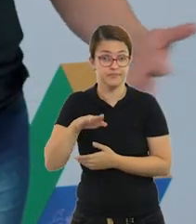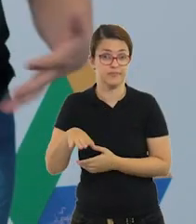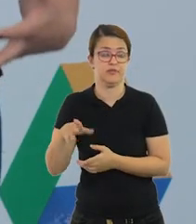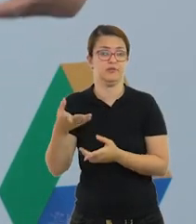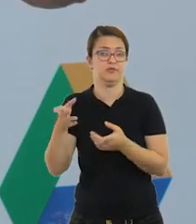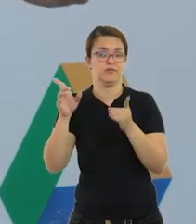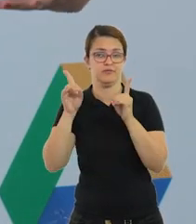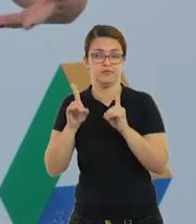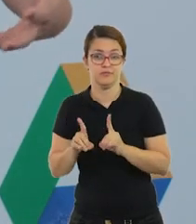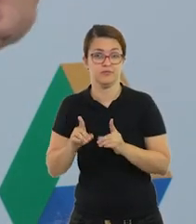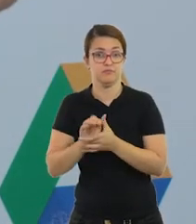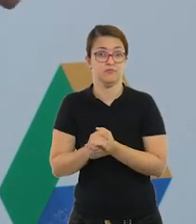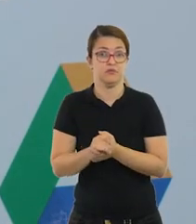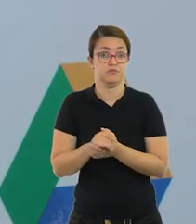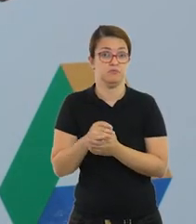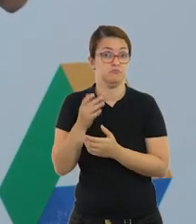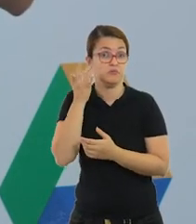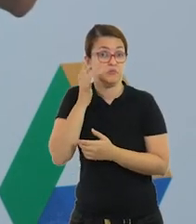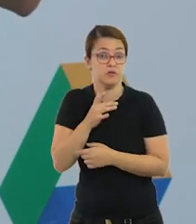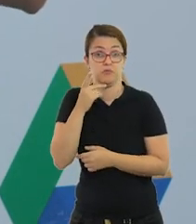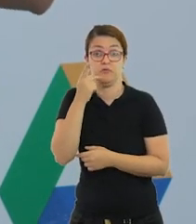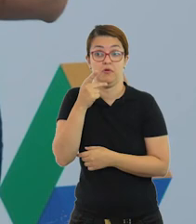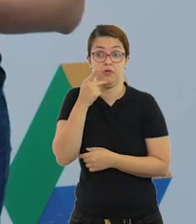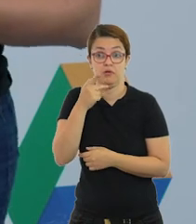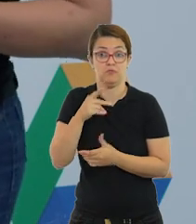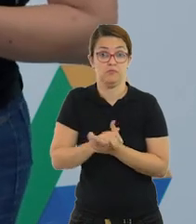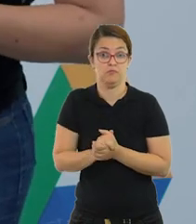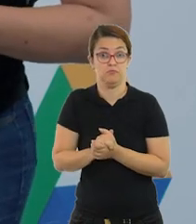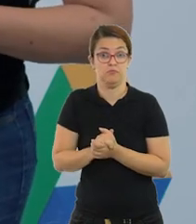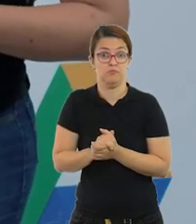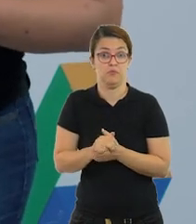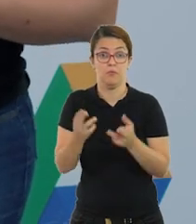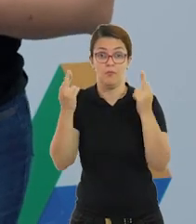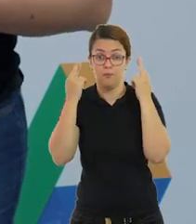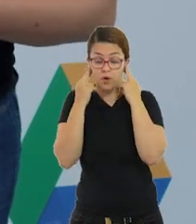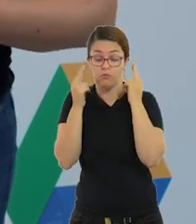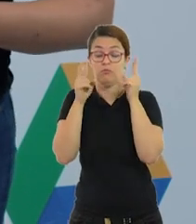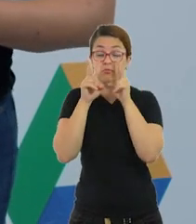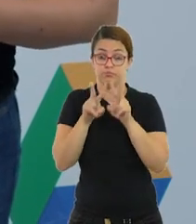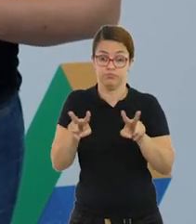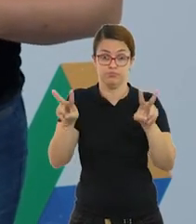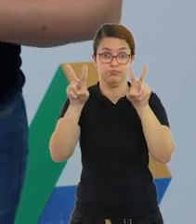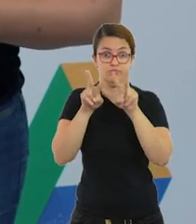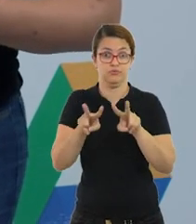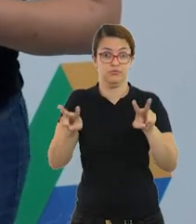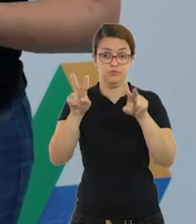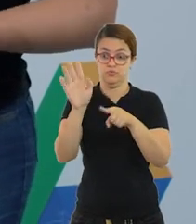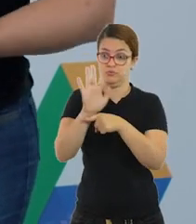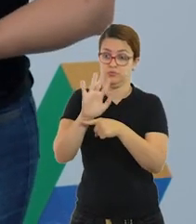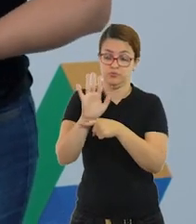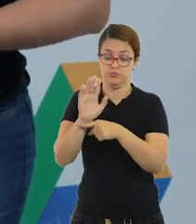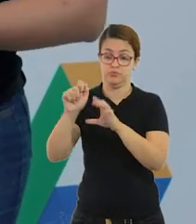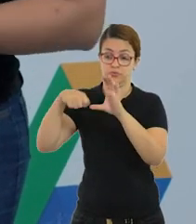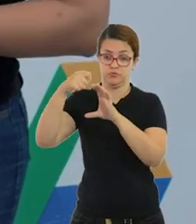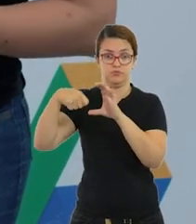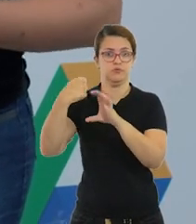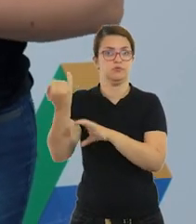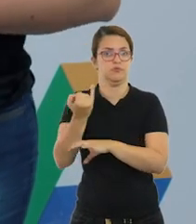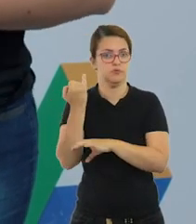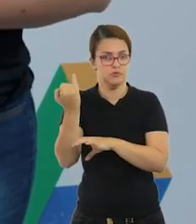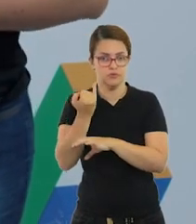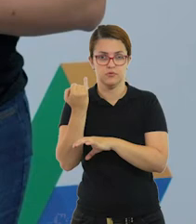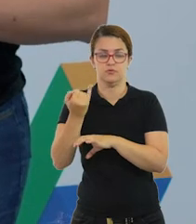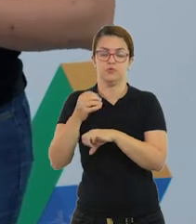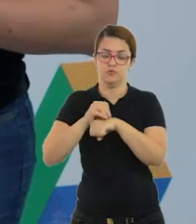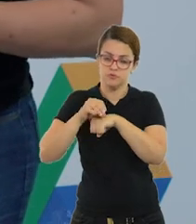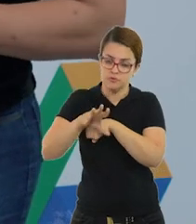deficiência às vezes não se apropria da nossa fala, mas ela se apropria olhando, assistindo. Então é um recurso que é muito válido. A